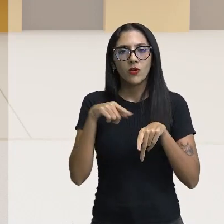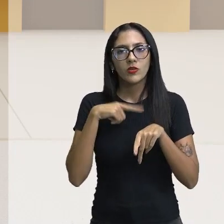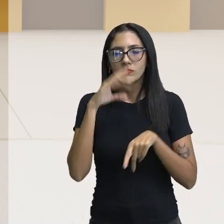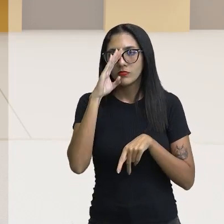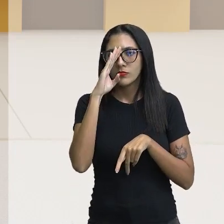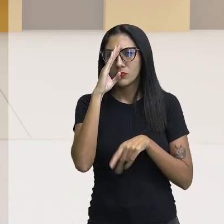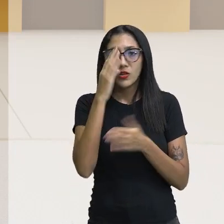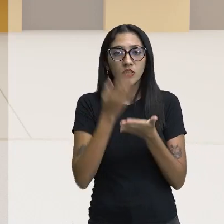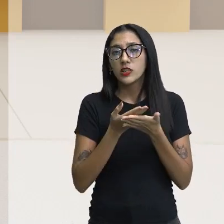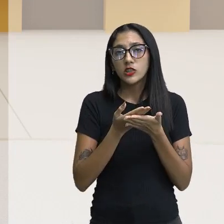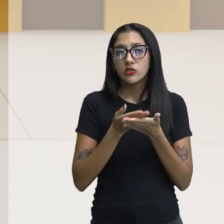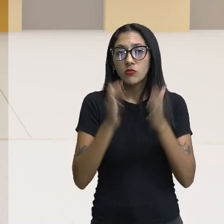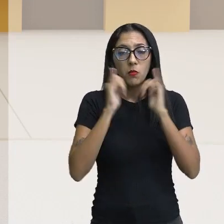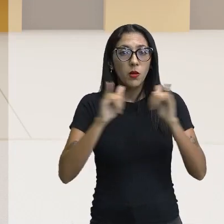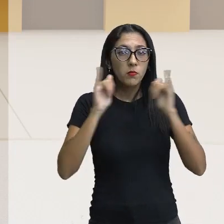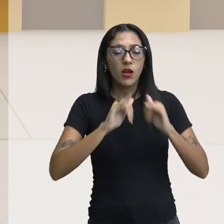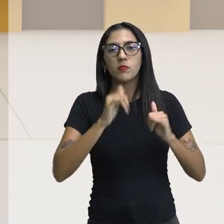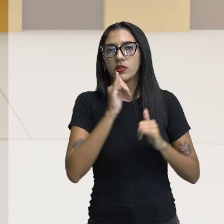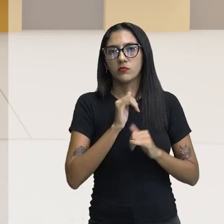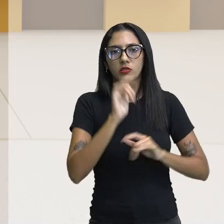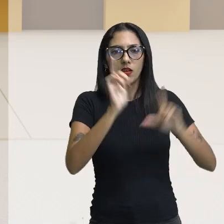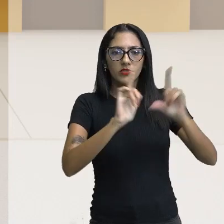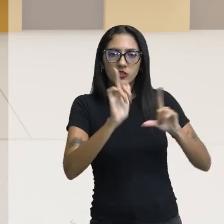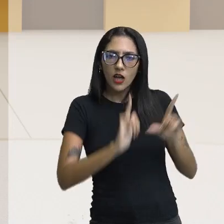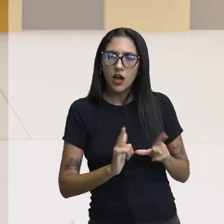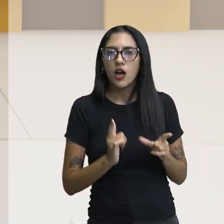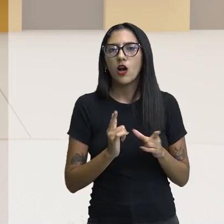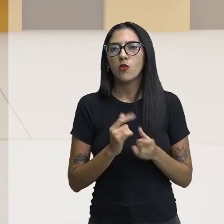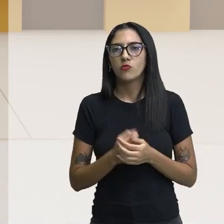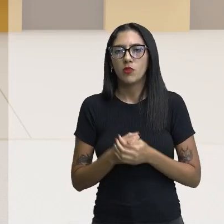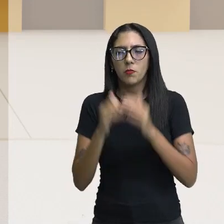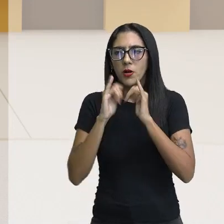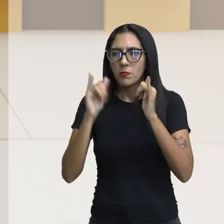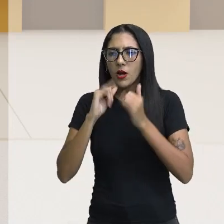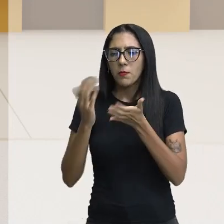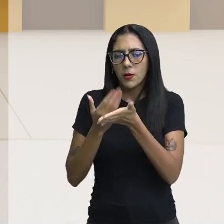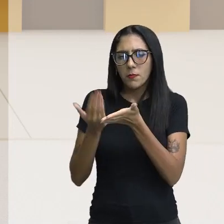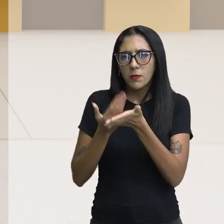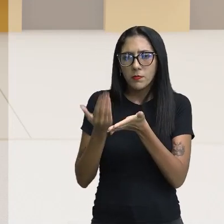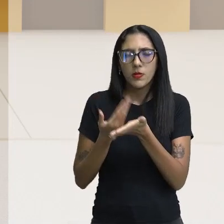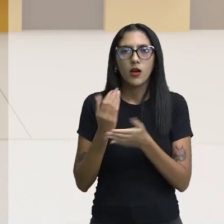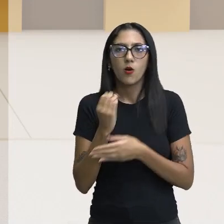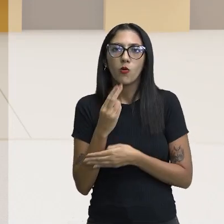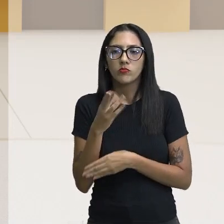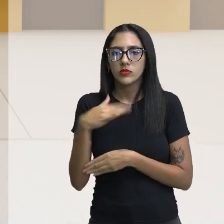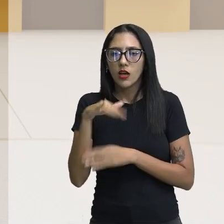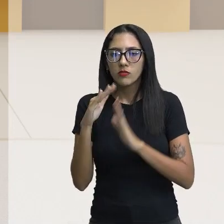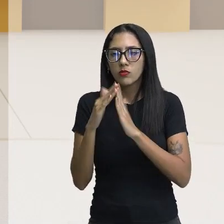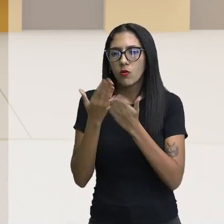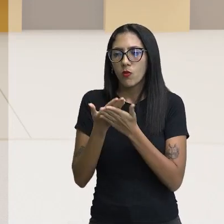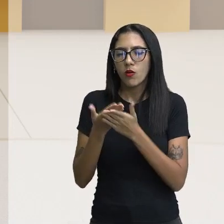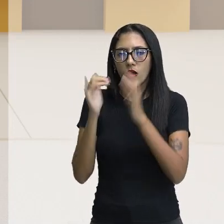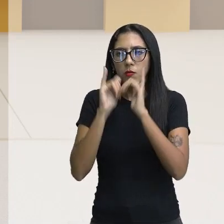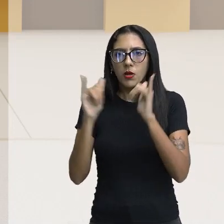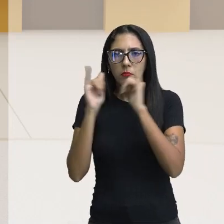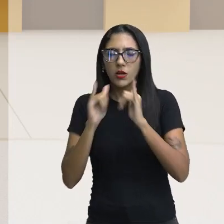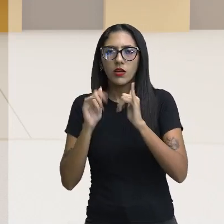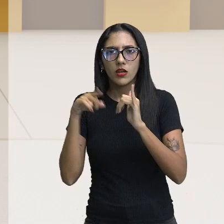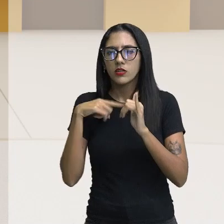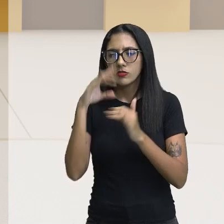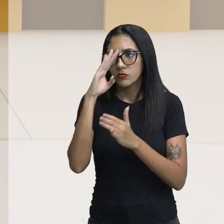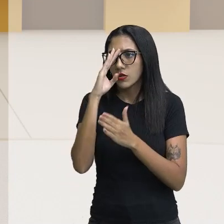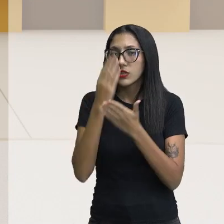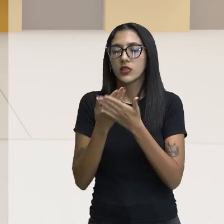está sendo divulgado nos jornais, nas revistas, na própria universidade ou nas escolas, e que são